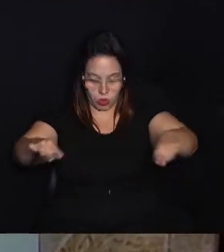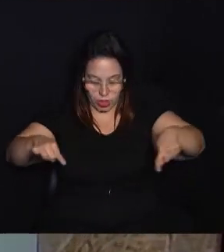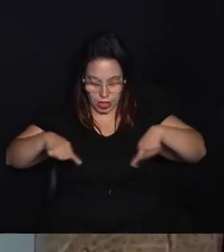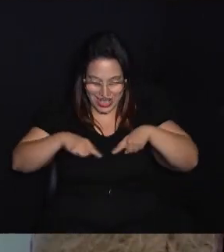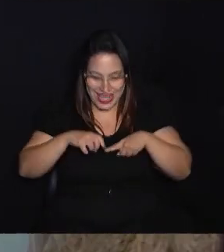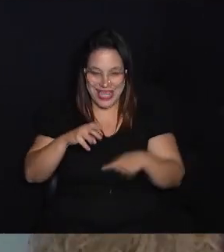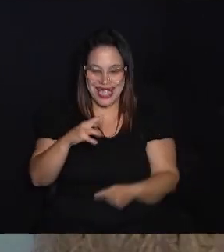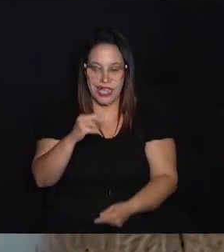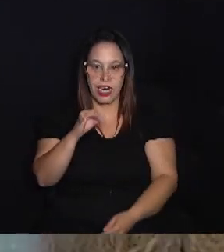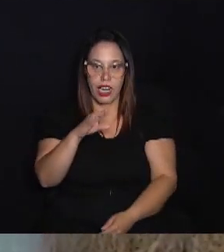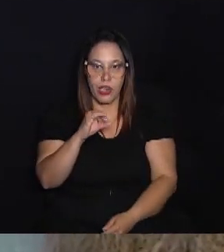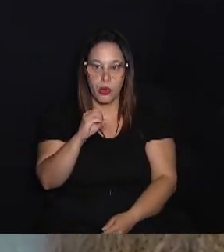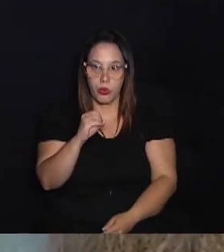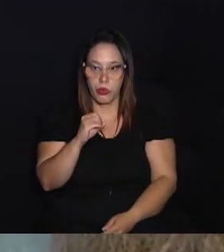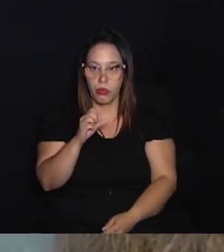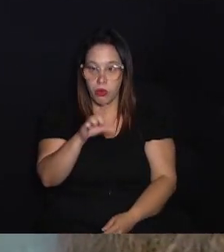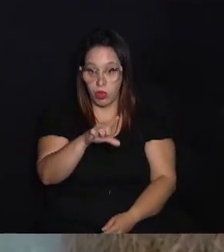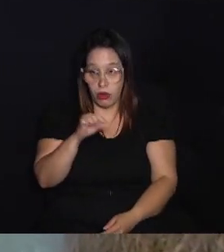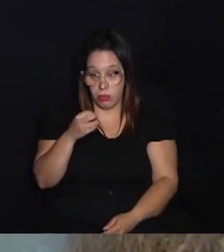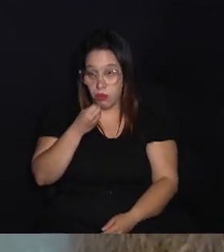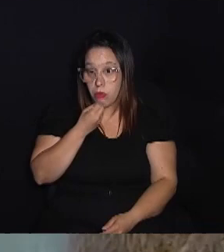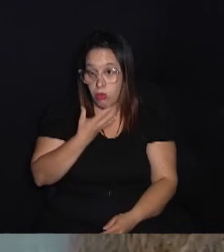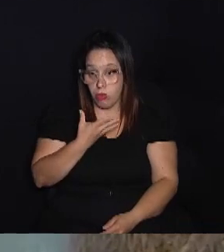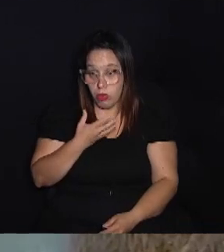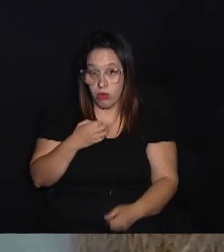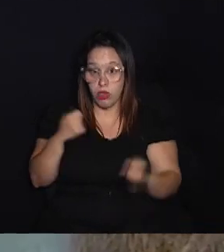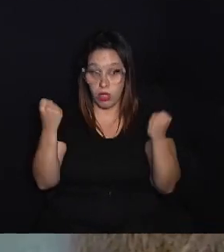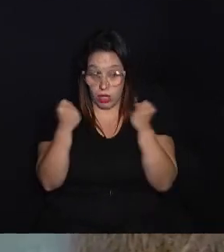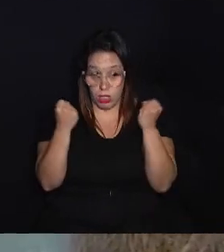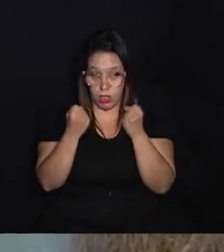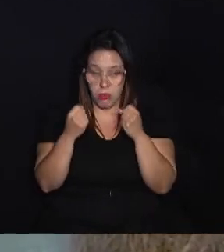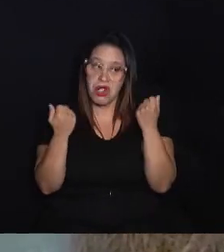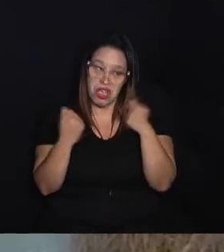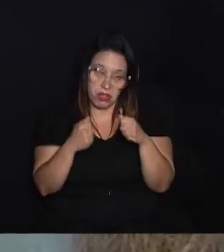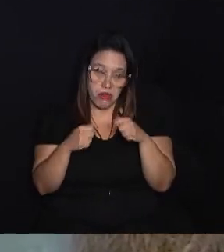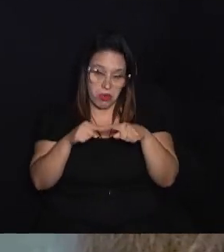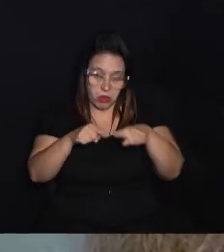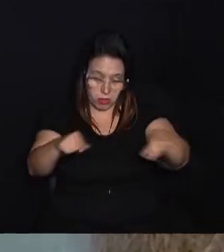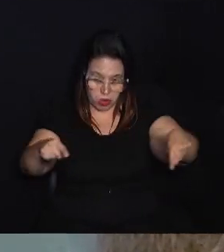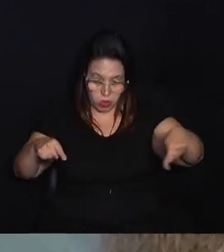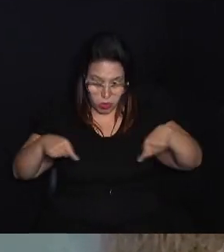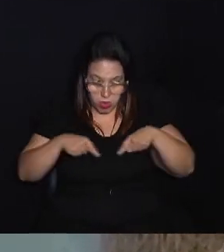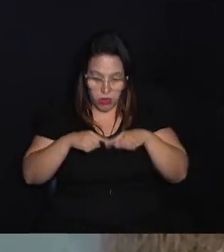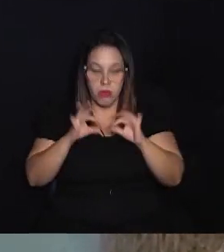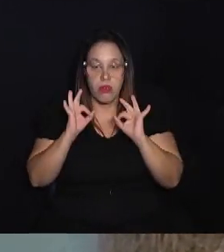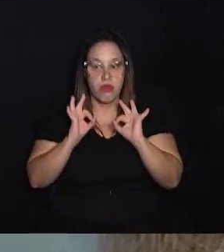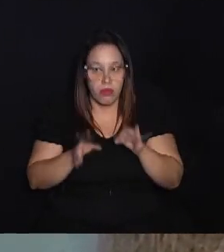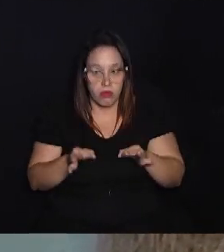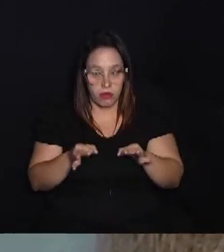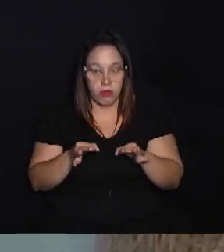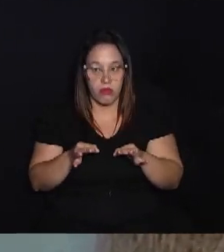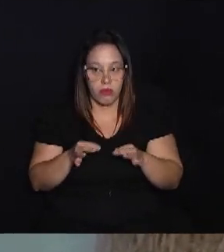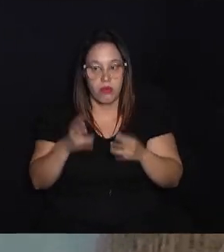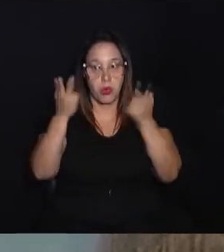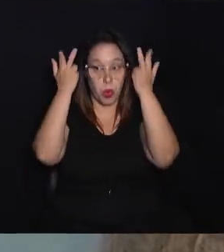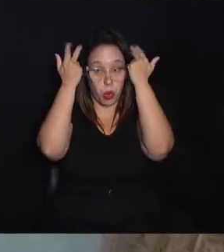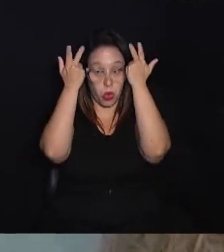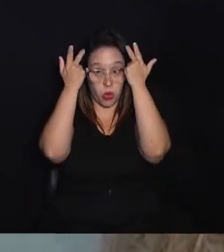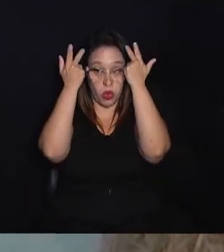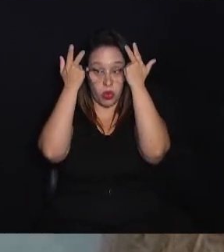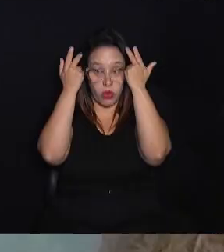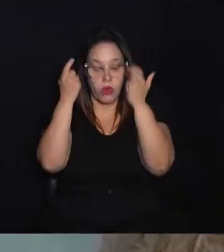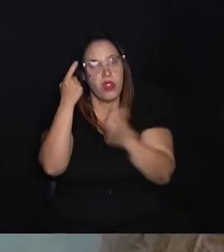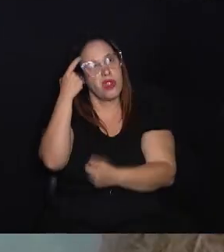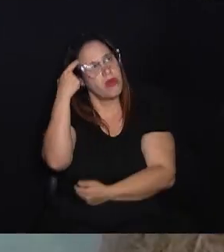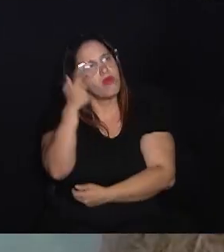opção saudável? Eles precisam se exercitar? Sim, o cercadinho é o mais saudável possível para um coelho, tá? Se for pensar